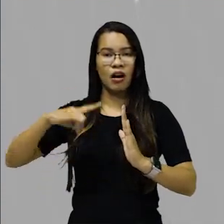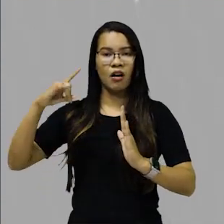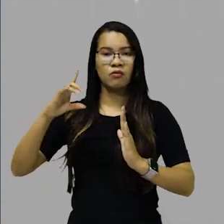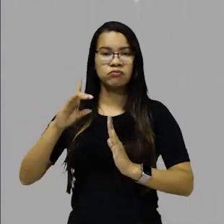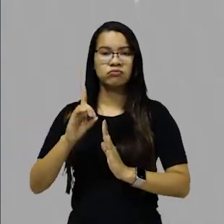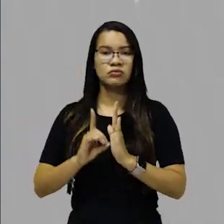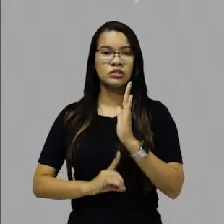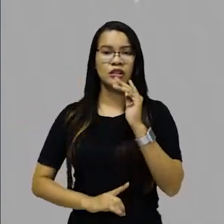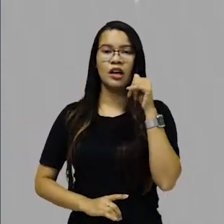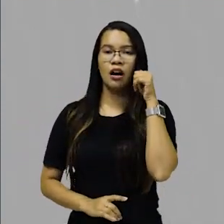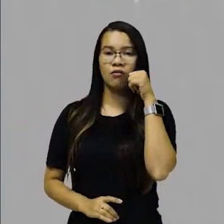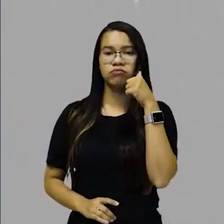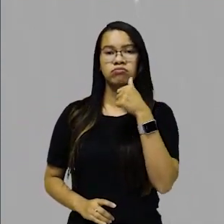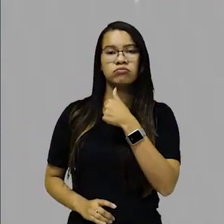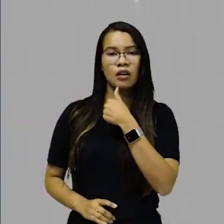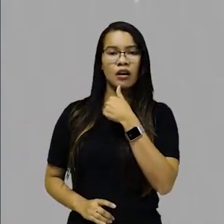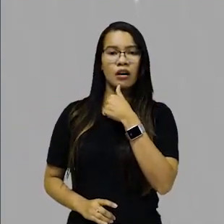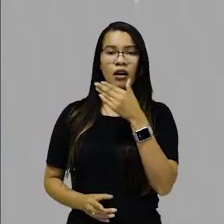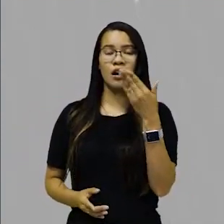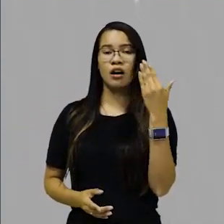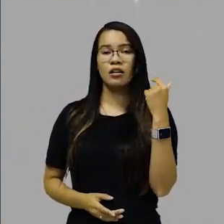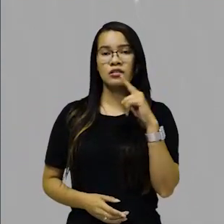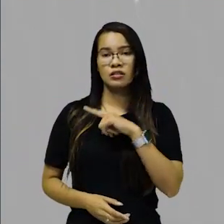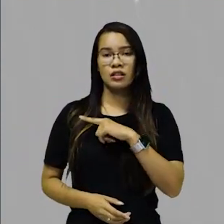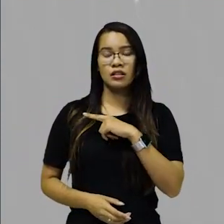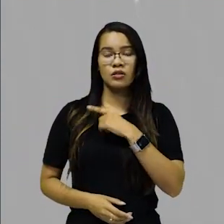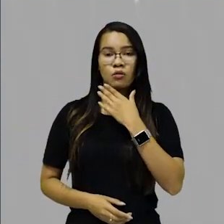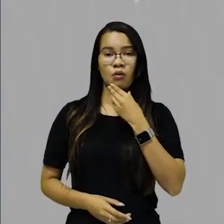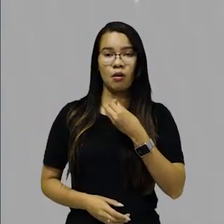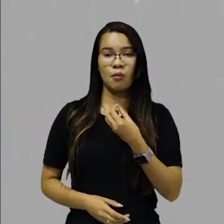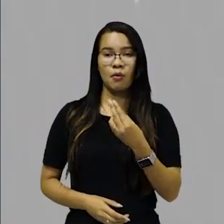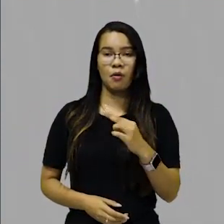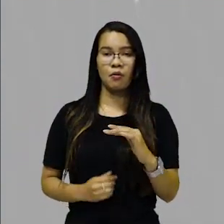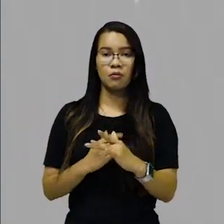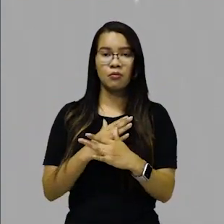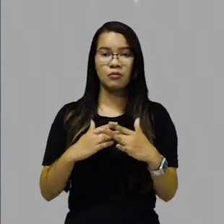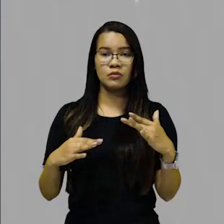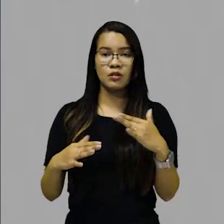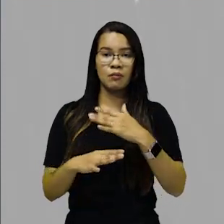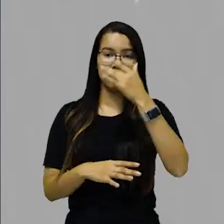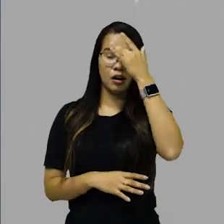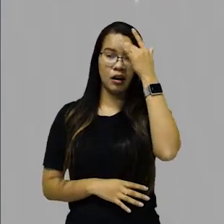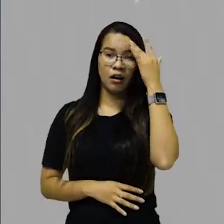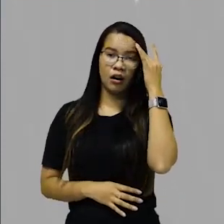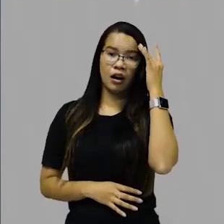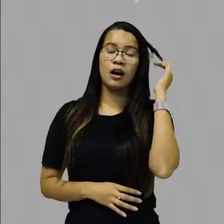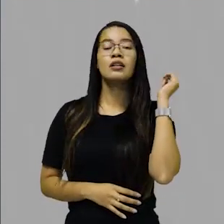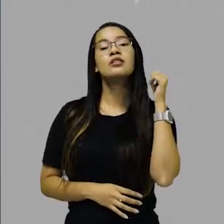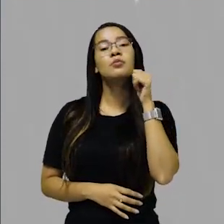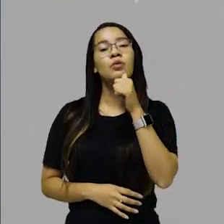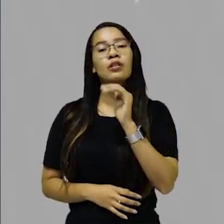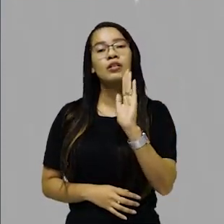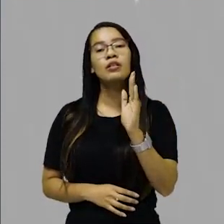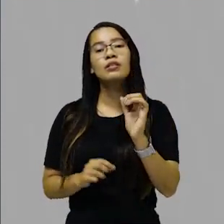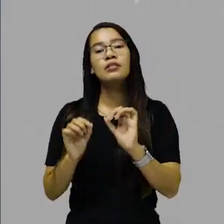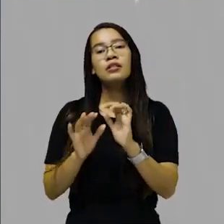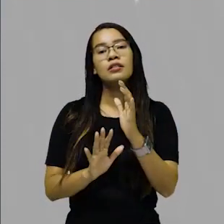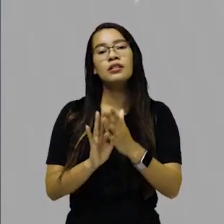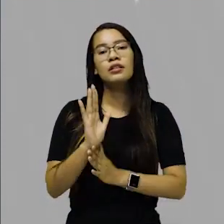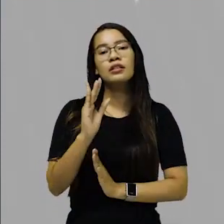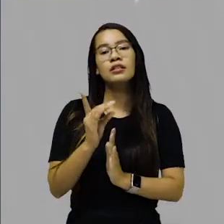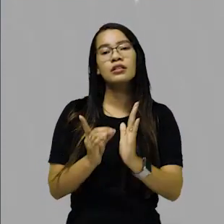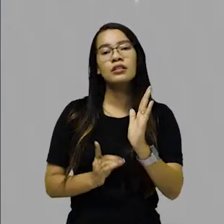do surgimento da Declaração dos Direitos do Homem e do Cidadão, essas mulheres elaboraram a Declaração dos Direitos da